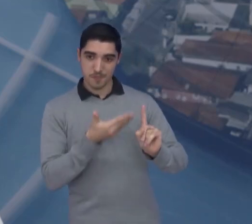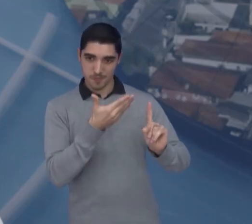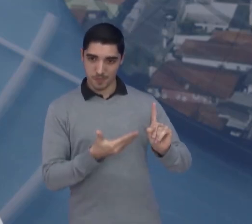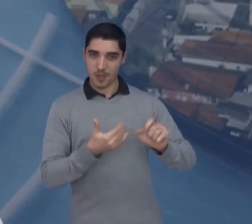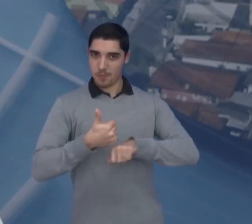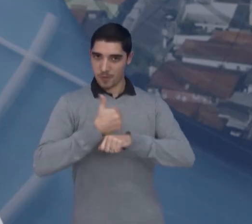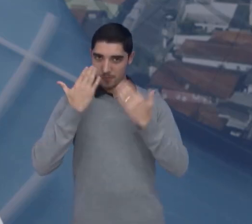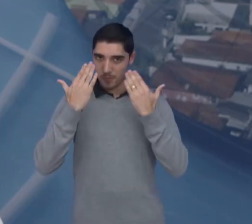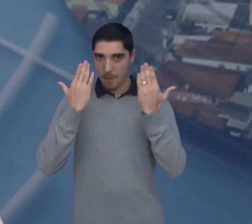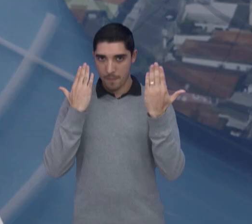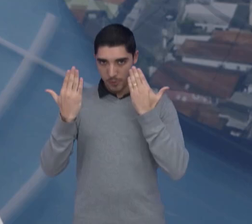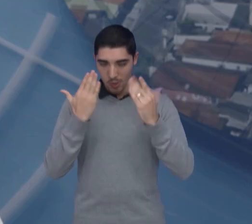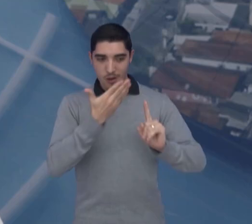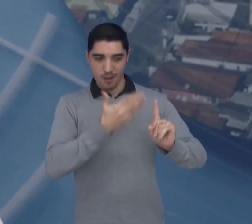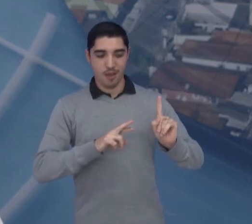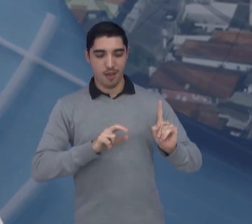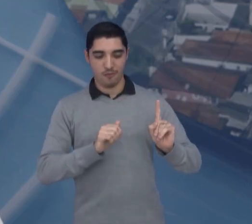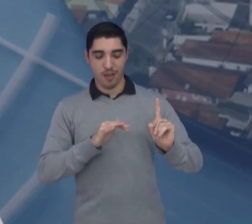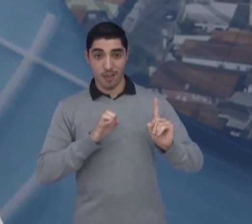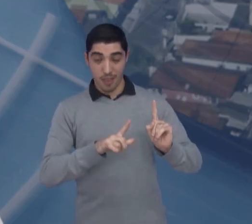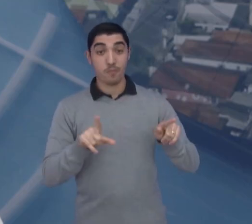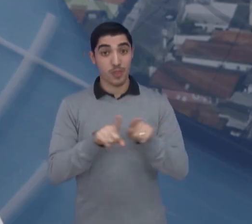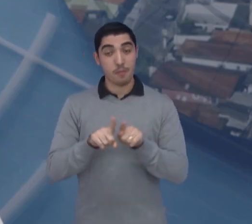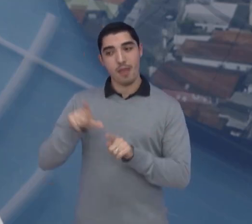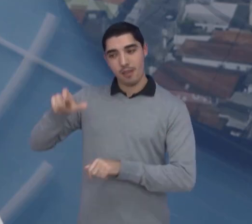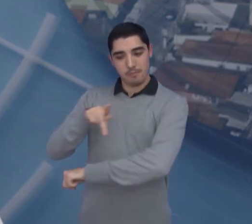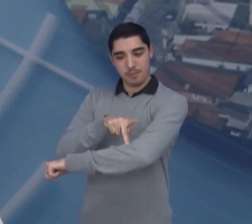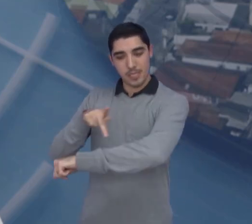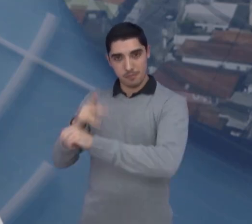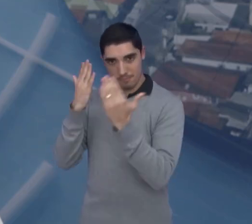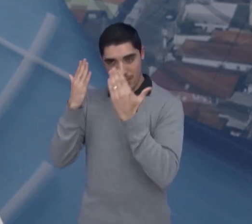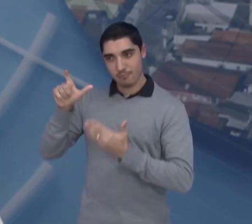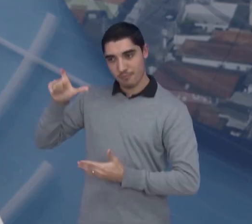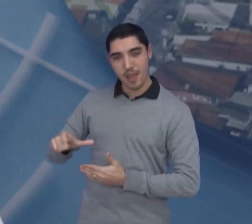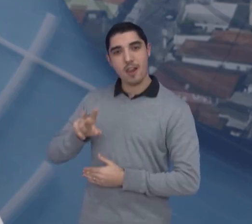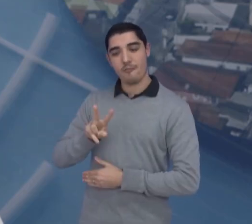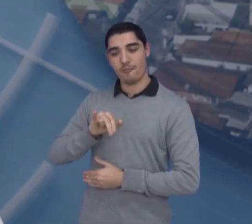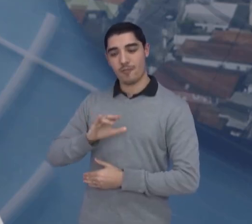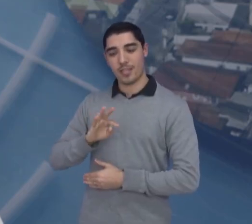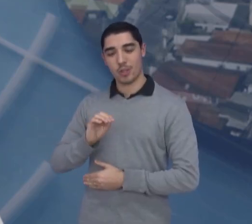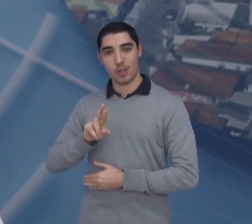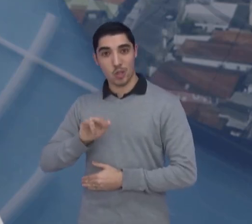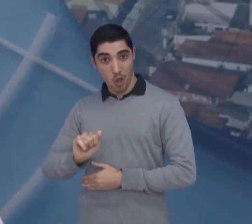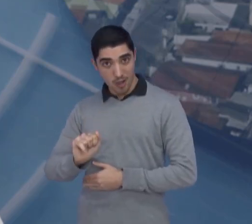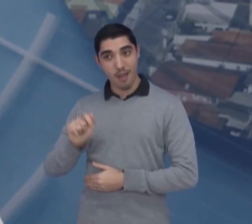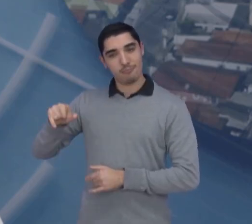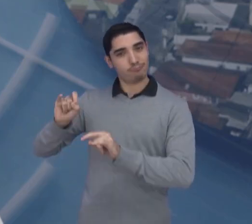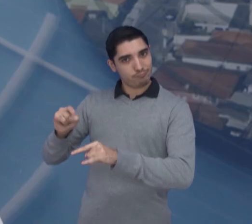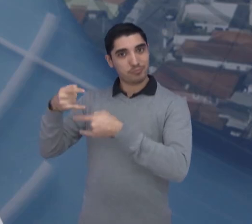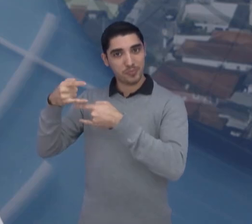psicólogo Rafael Ribeiro e de forma remota a psicopedagoga Victoria Almeida, que conversam aqui com a